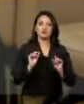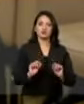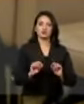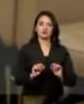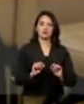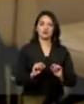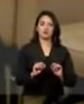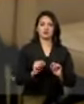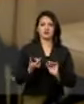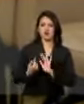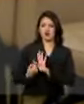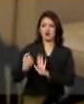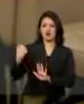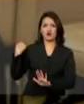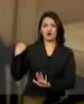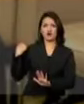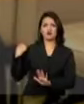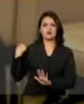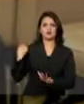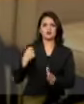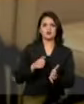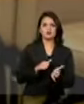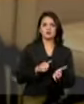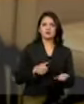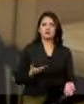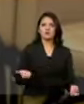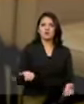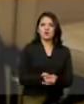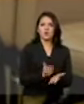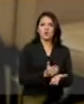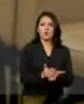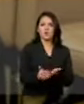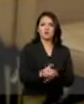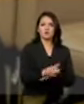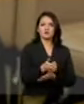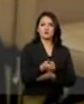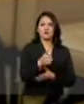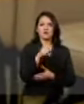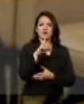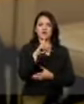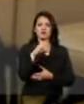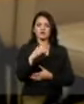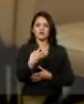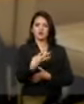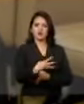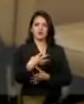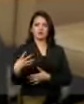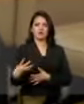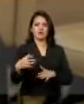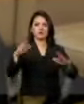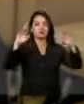44, o respeito à consagração de um direito fundamental